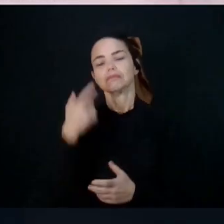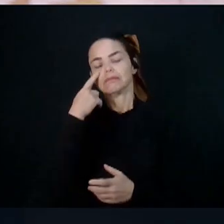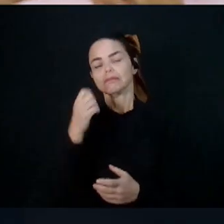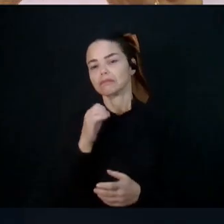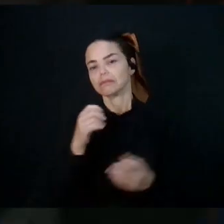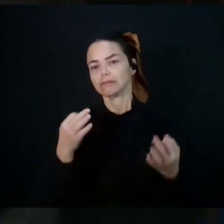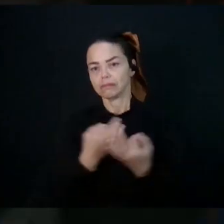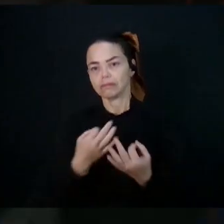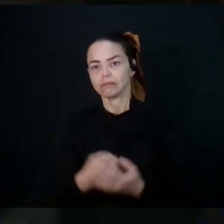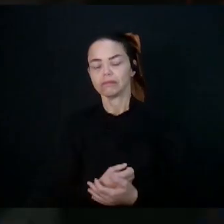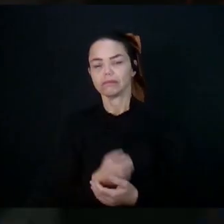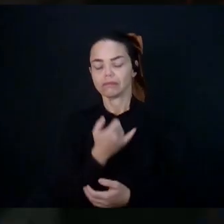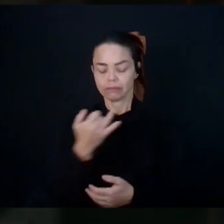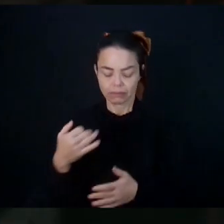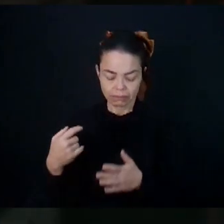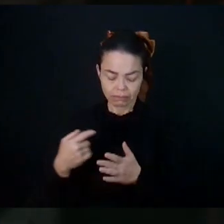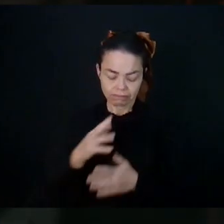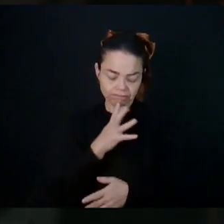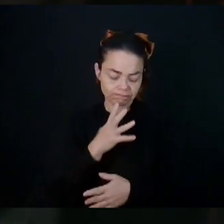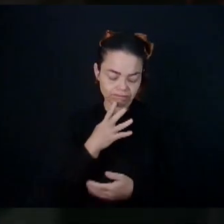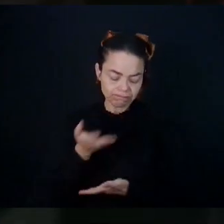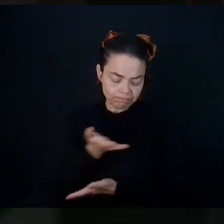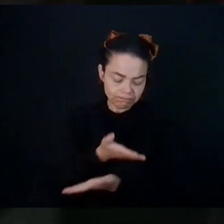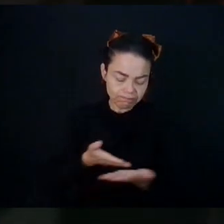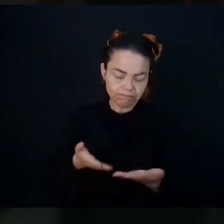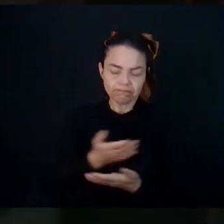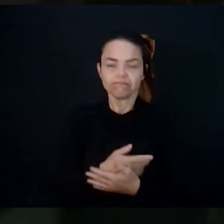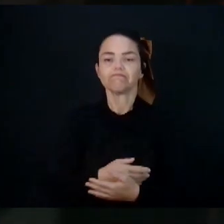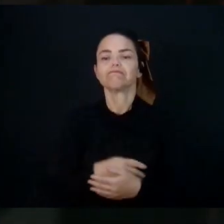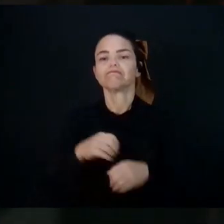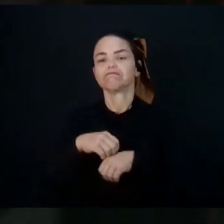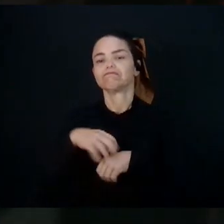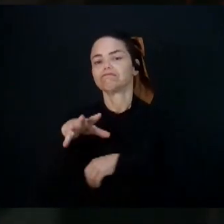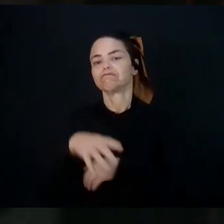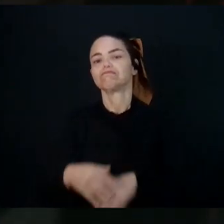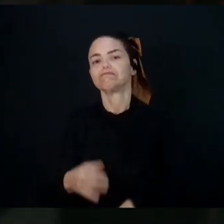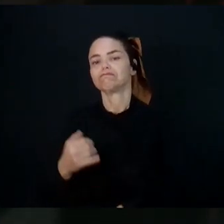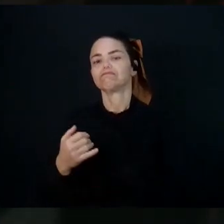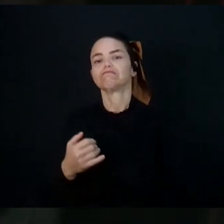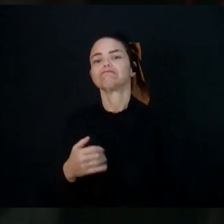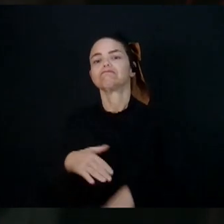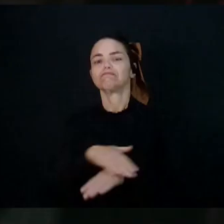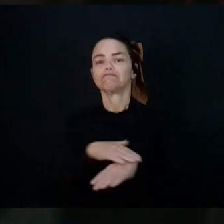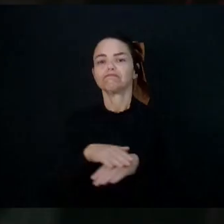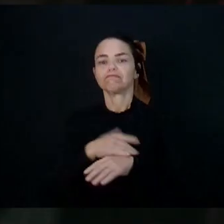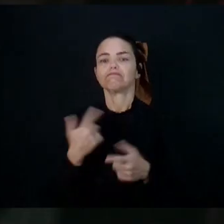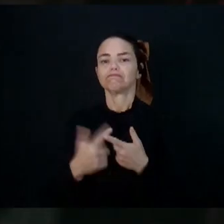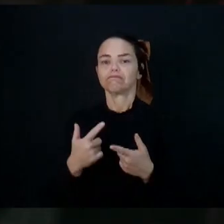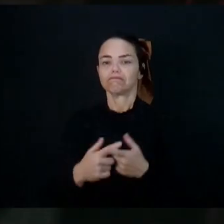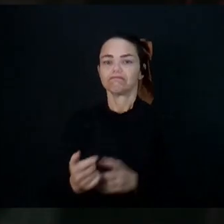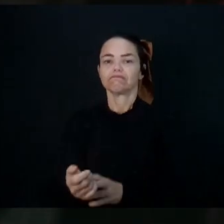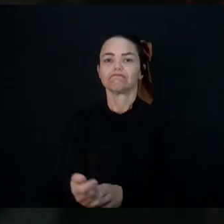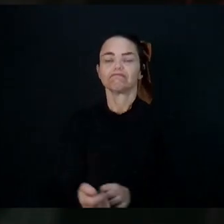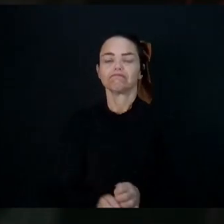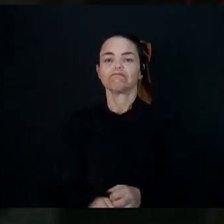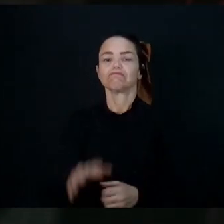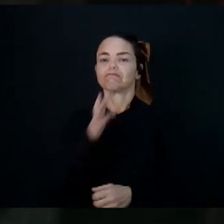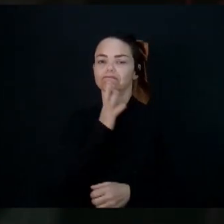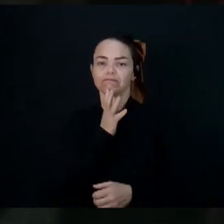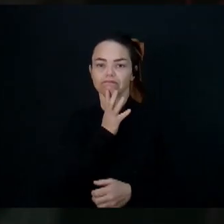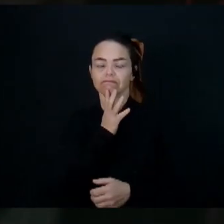Quanto conhecimento compartilhado, né? É importante a gente falar sobre isso, porque é conhecimento de